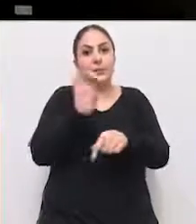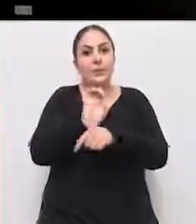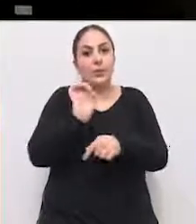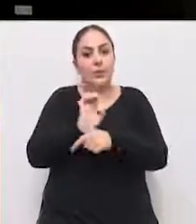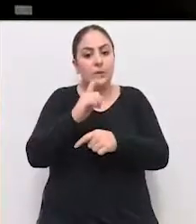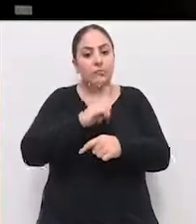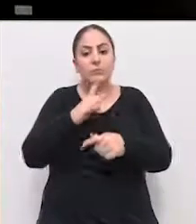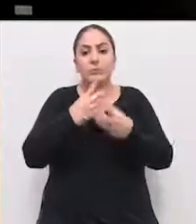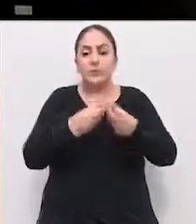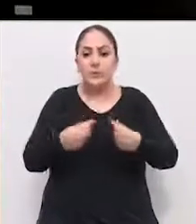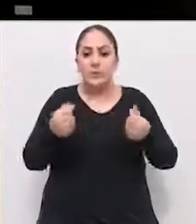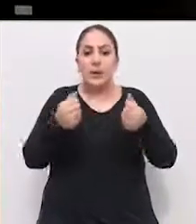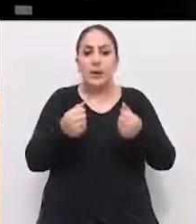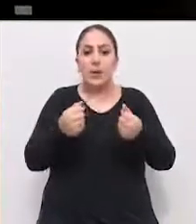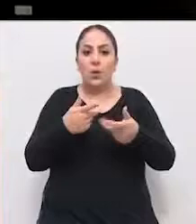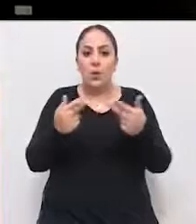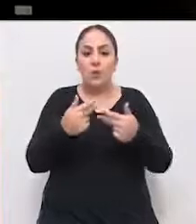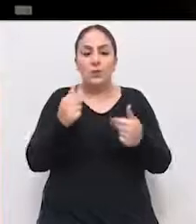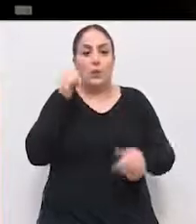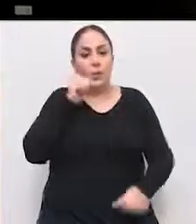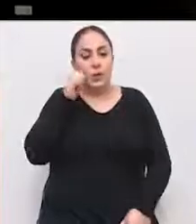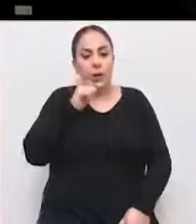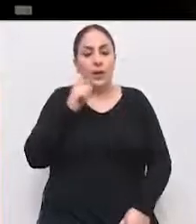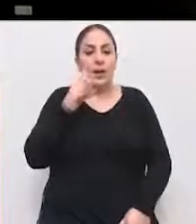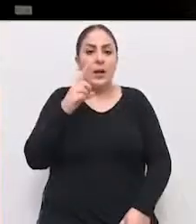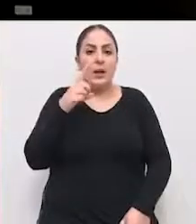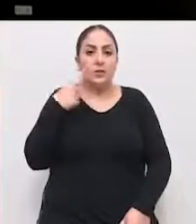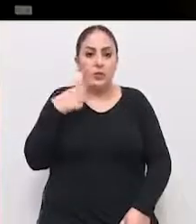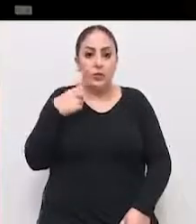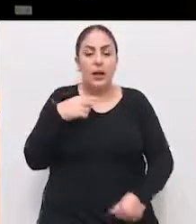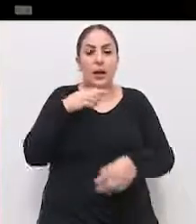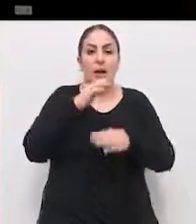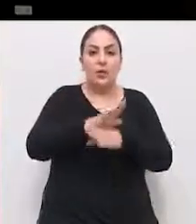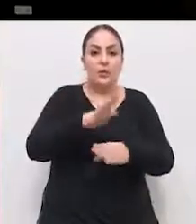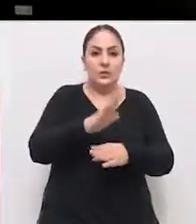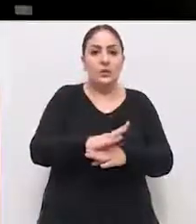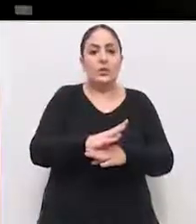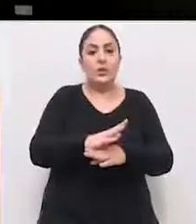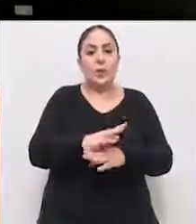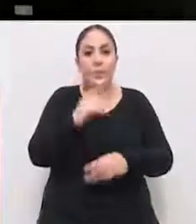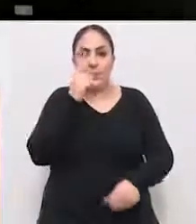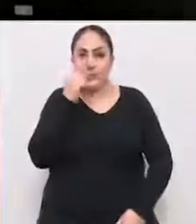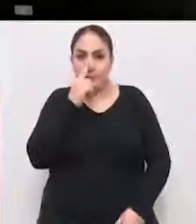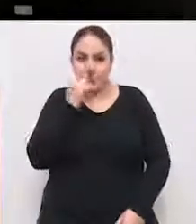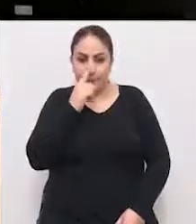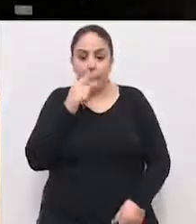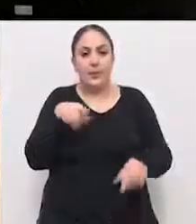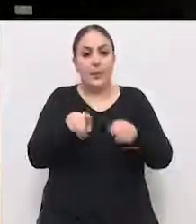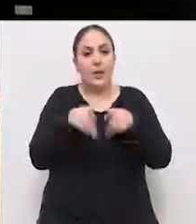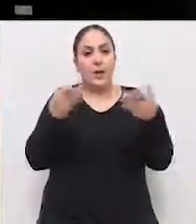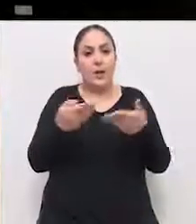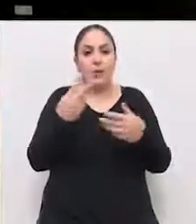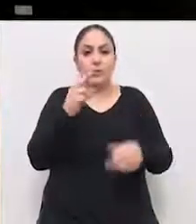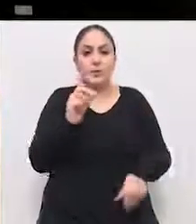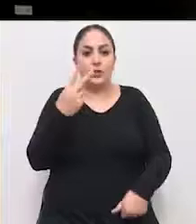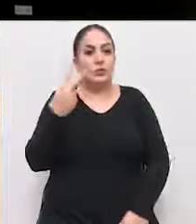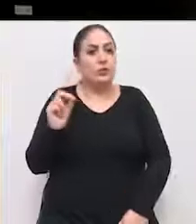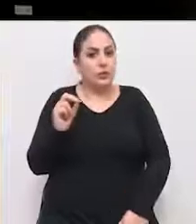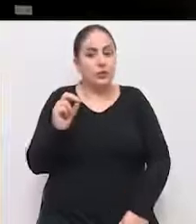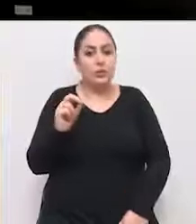também fornecesse alguns benefícios para a mulher advogada, como por exemplo o auxílio maternidade. E